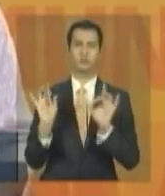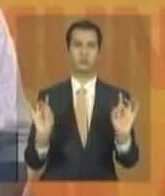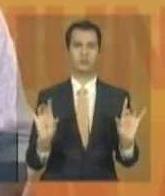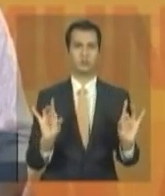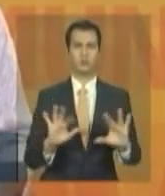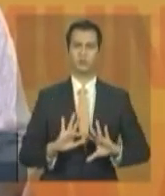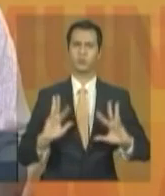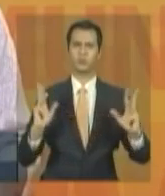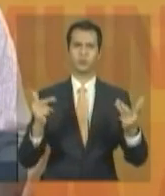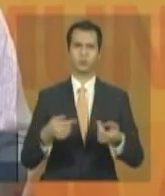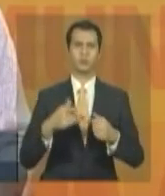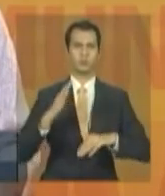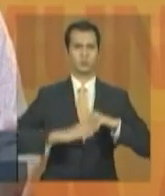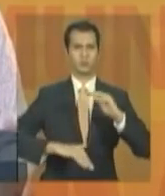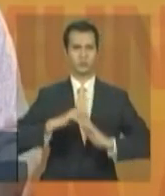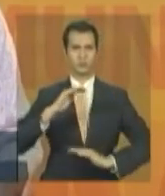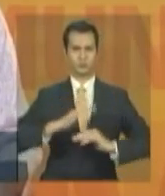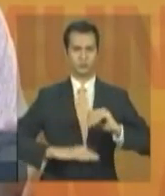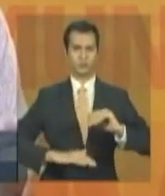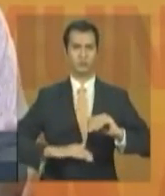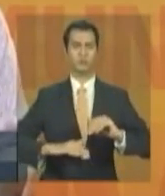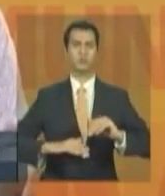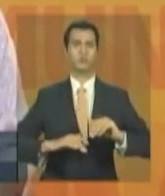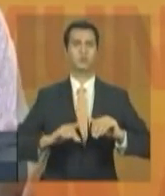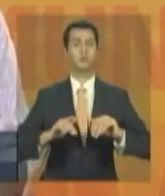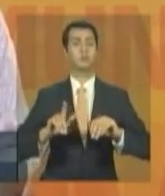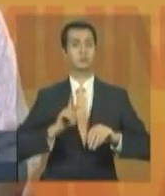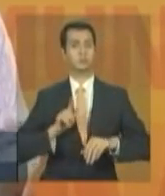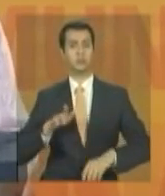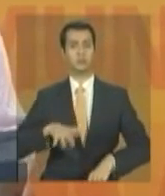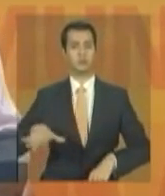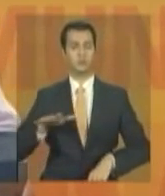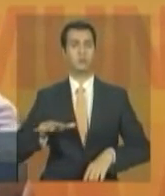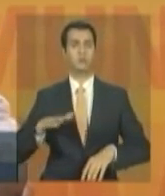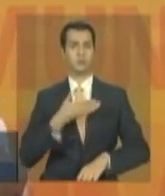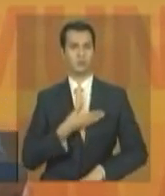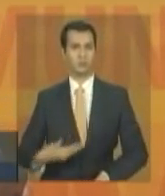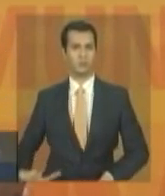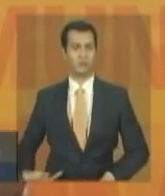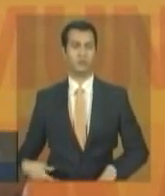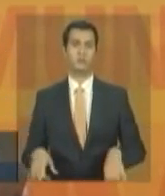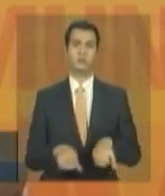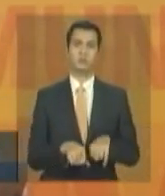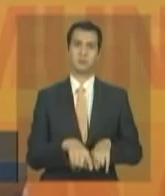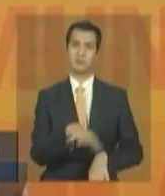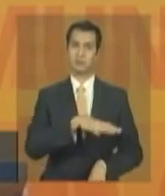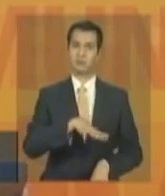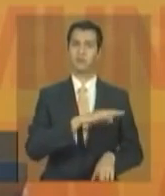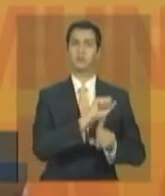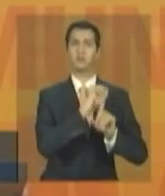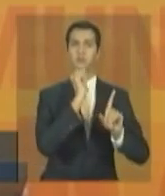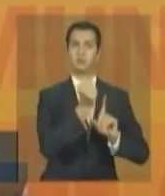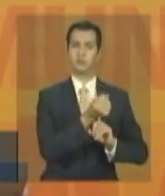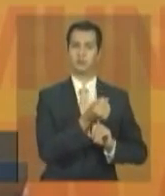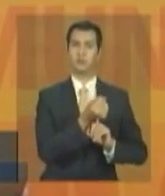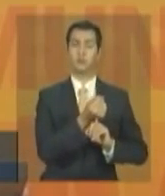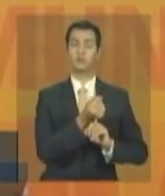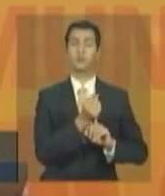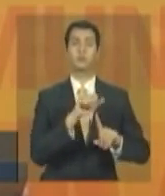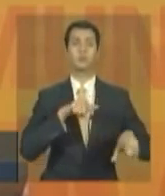especial a todos aqueles profissionais, tanto do setor público, quanto da sociedade que